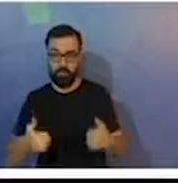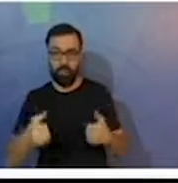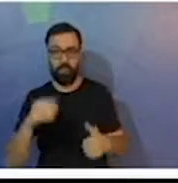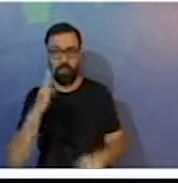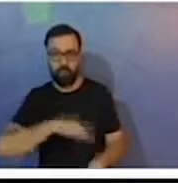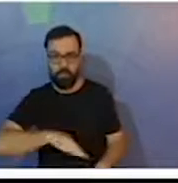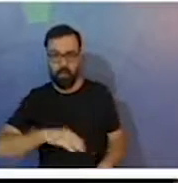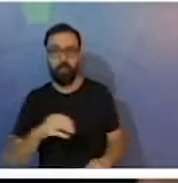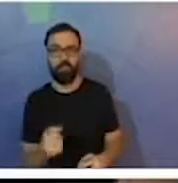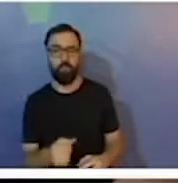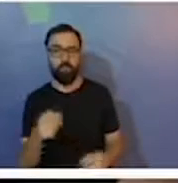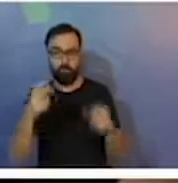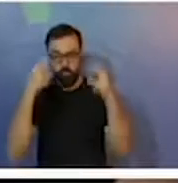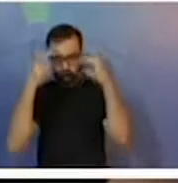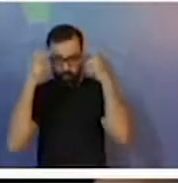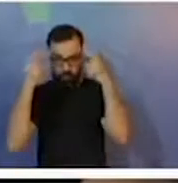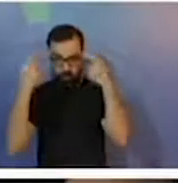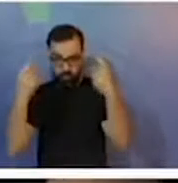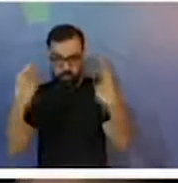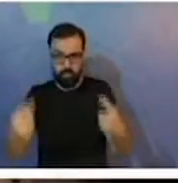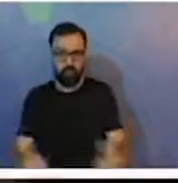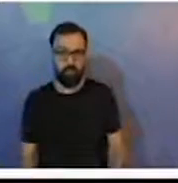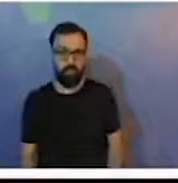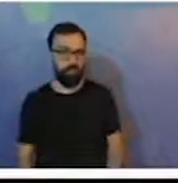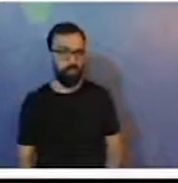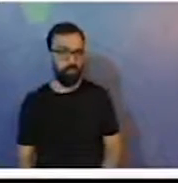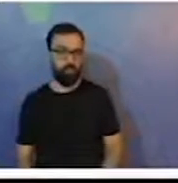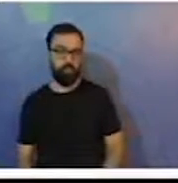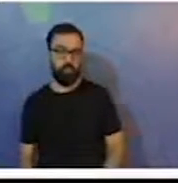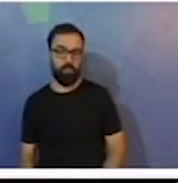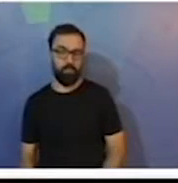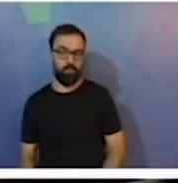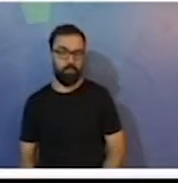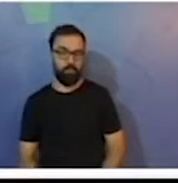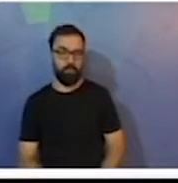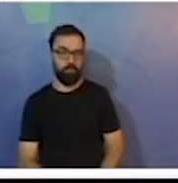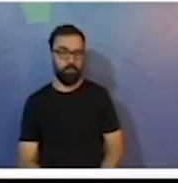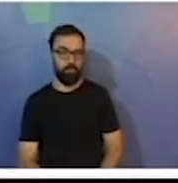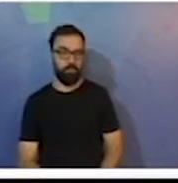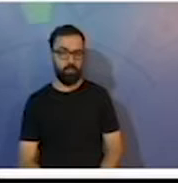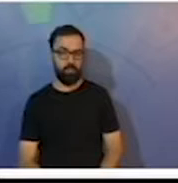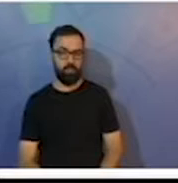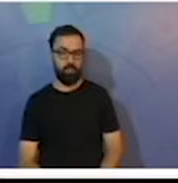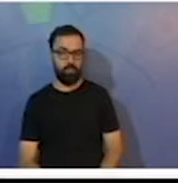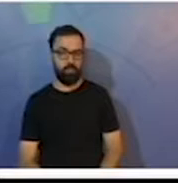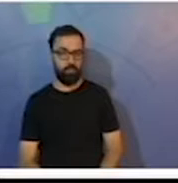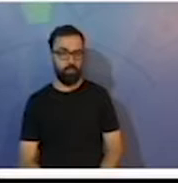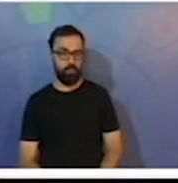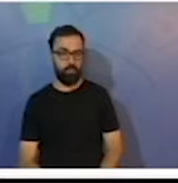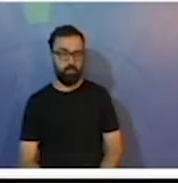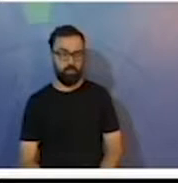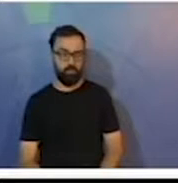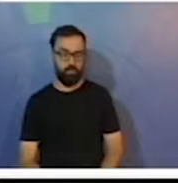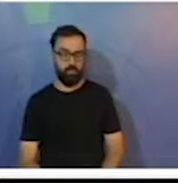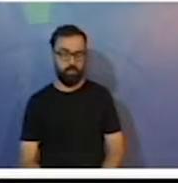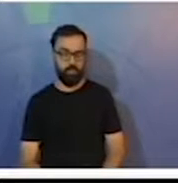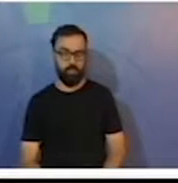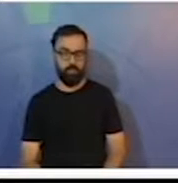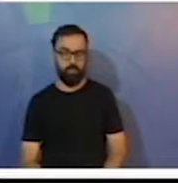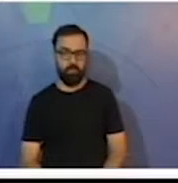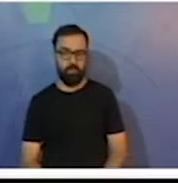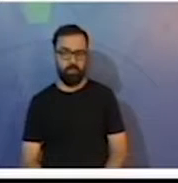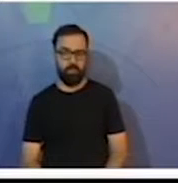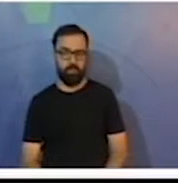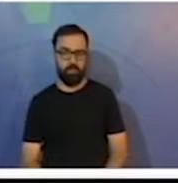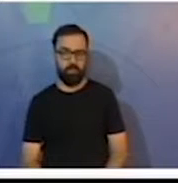mal violentamente tão destaquei aqui para vocês vou falar que você vai